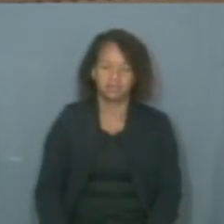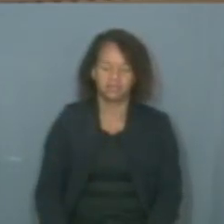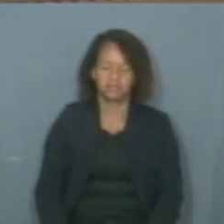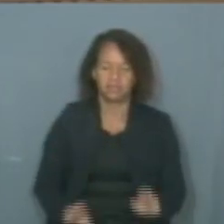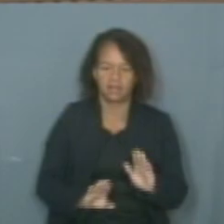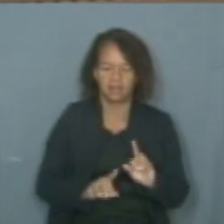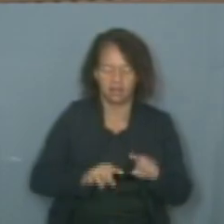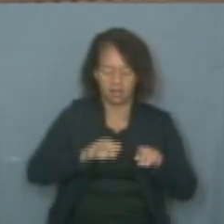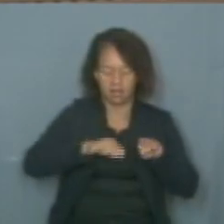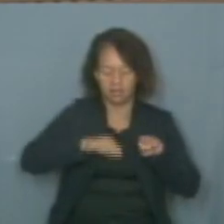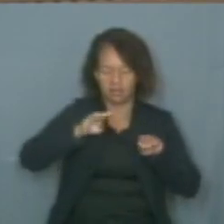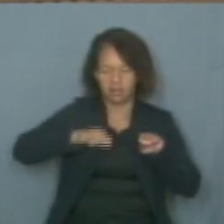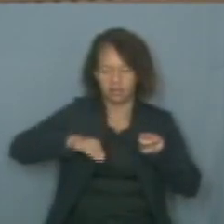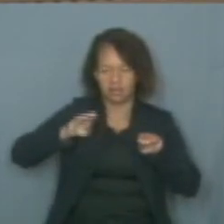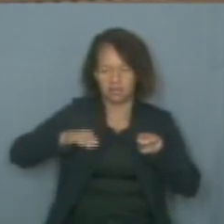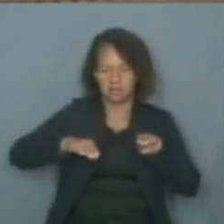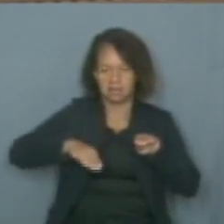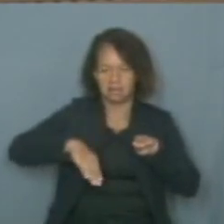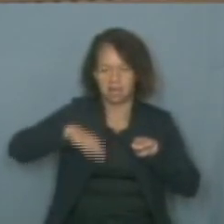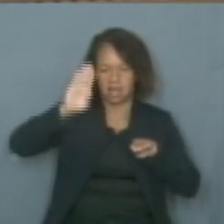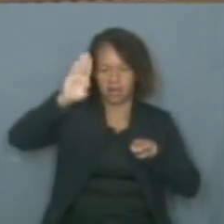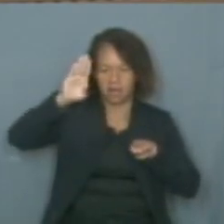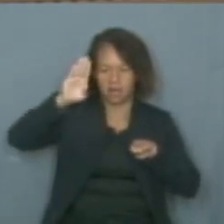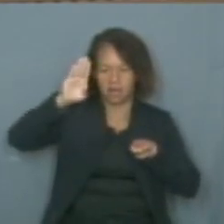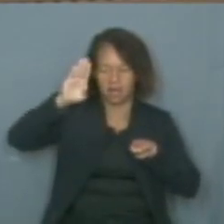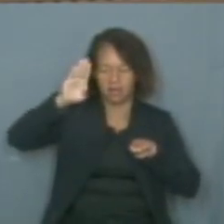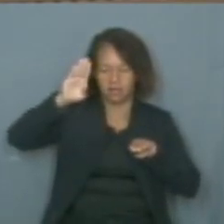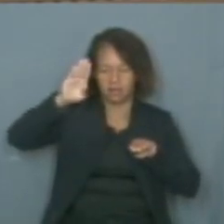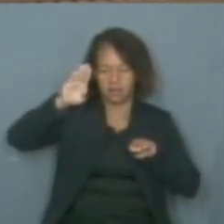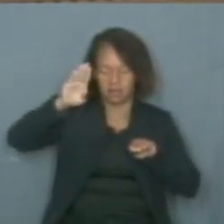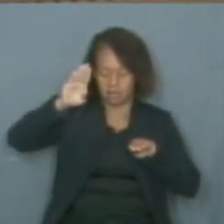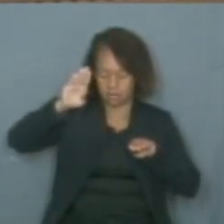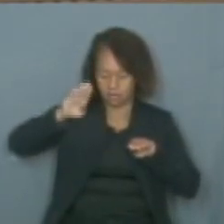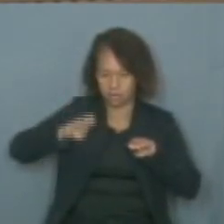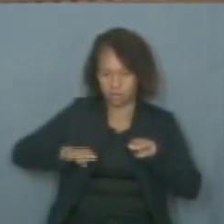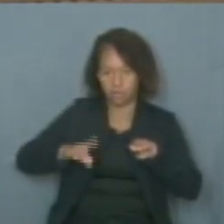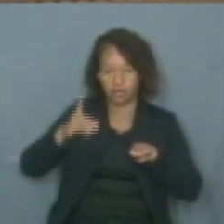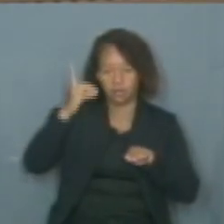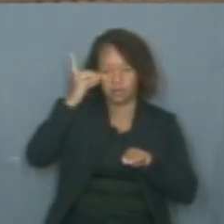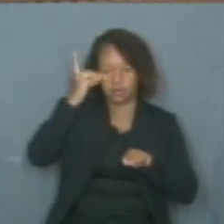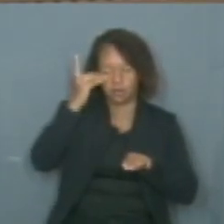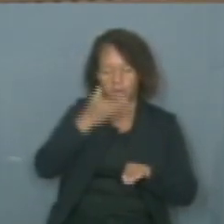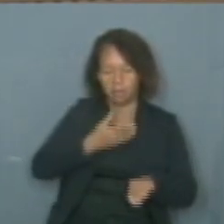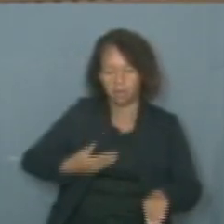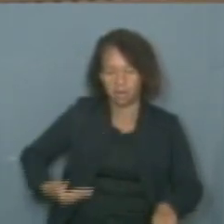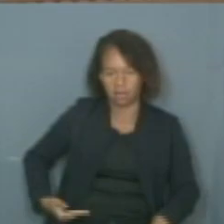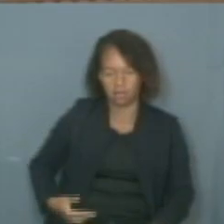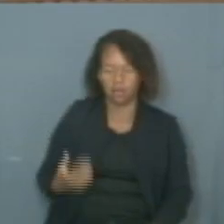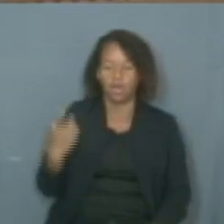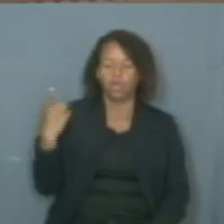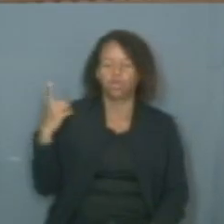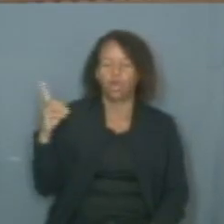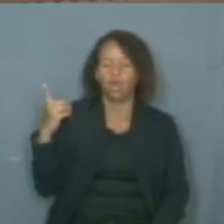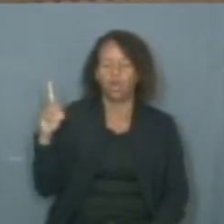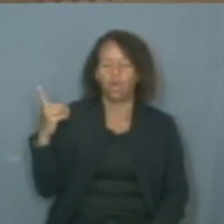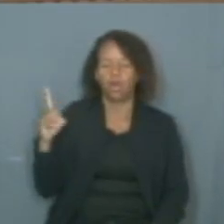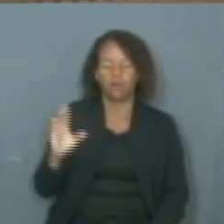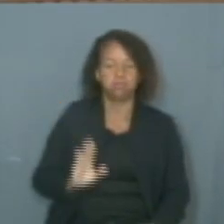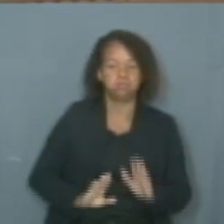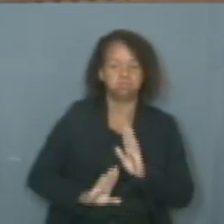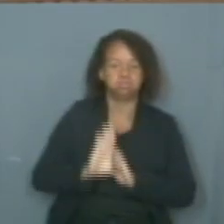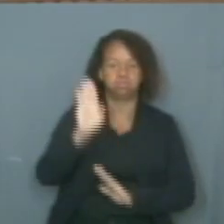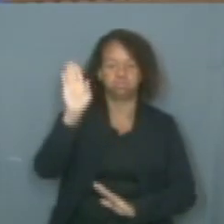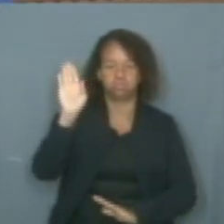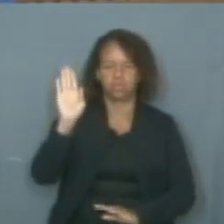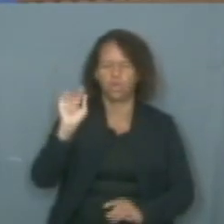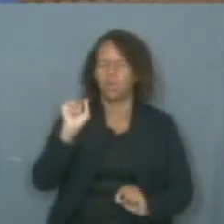nível da Selic, maior do que na época do governo Dilma. O dólar nas alturas.